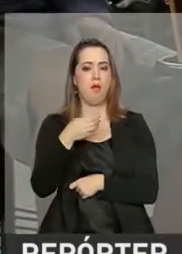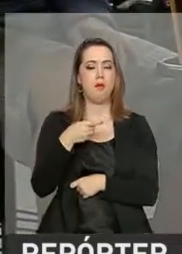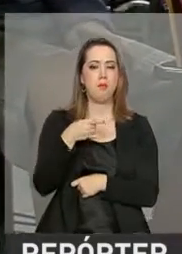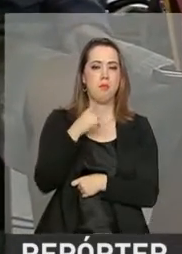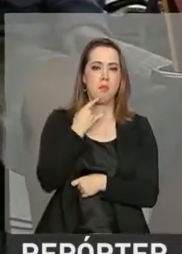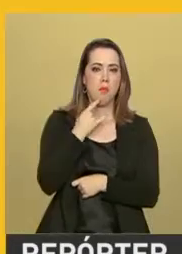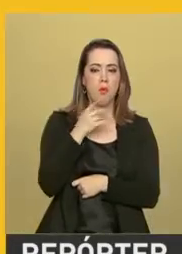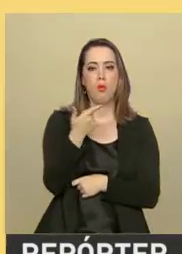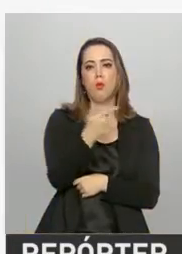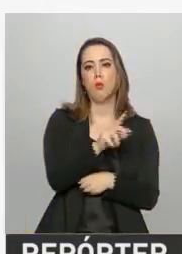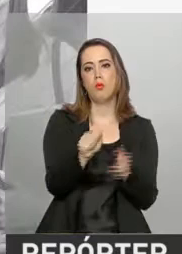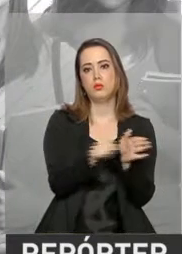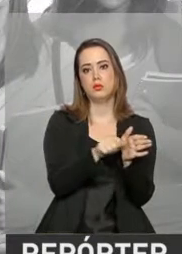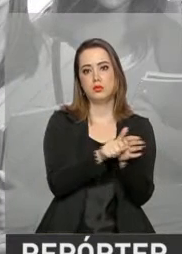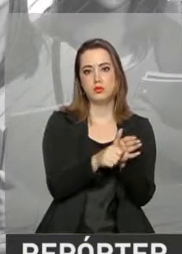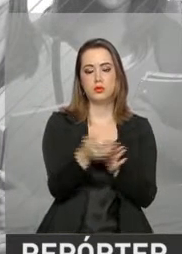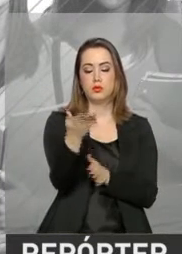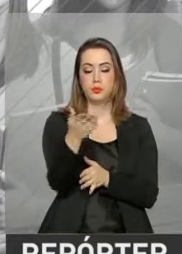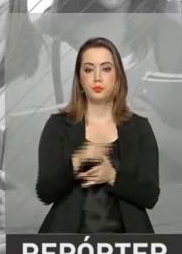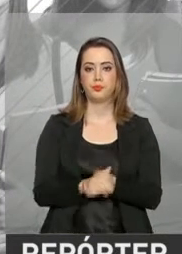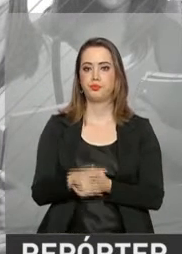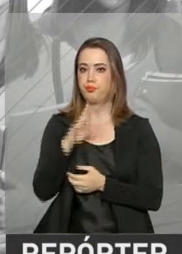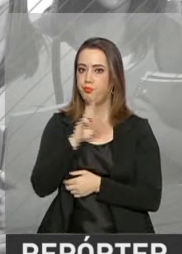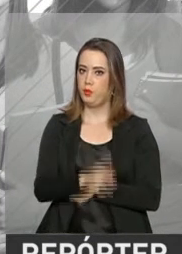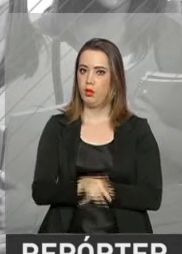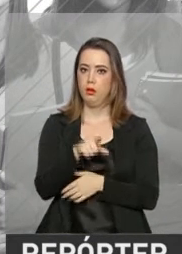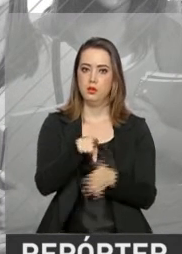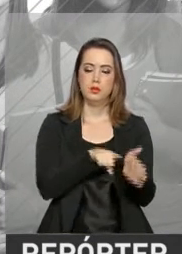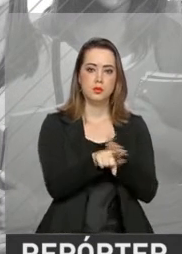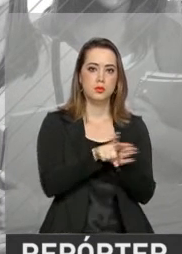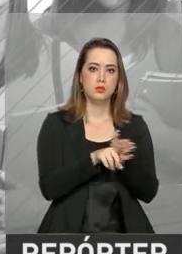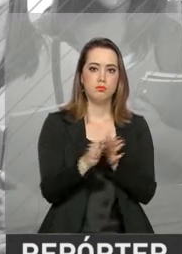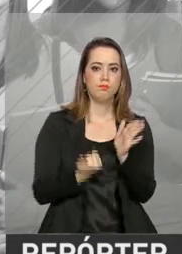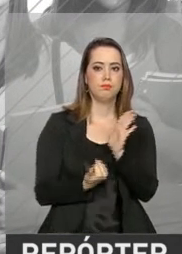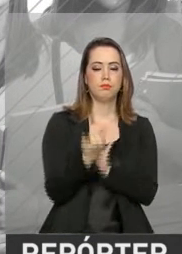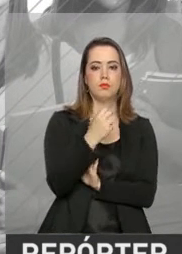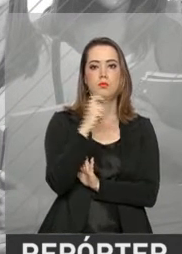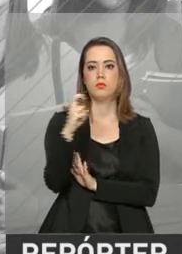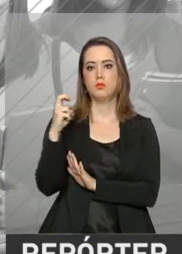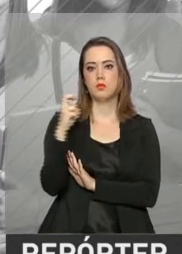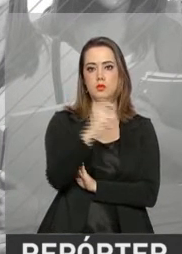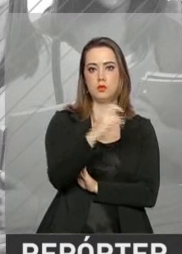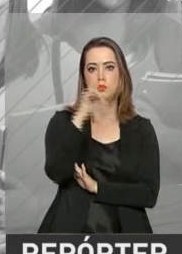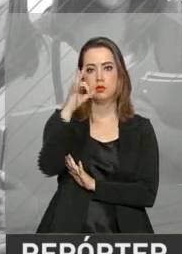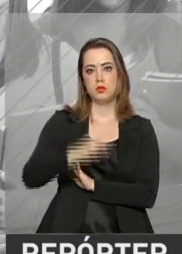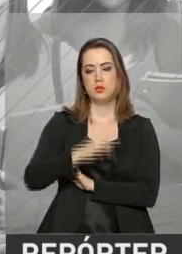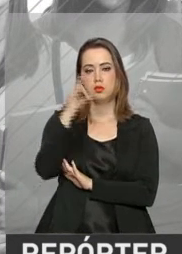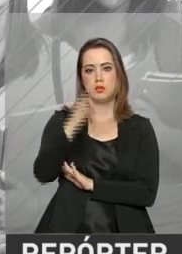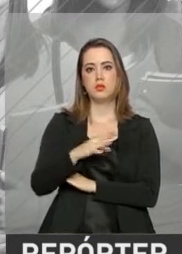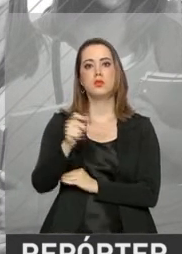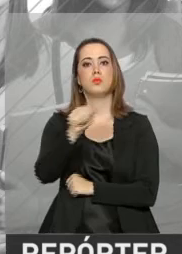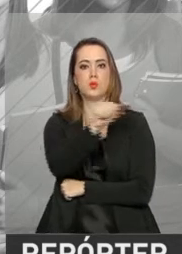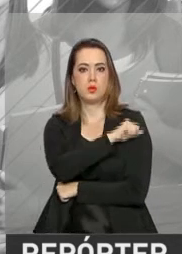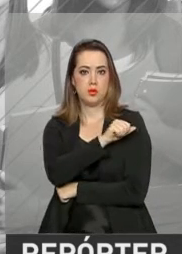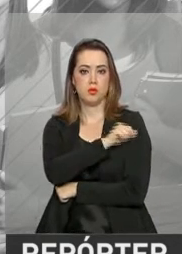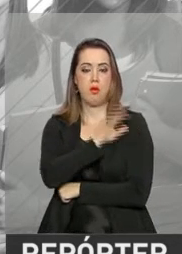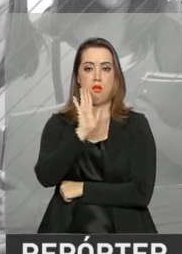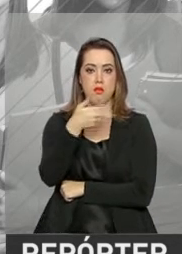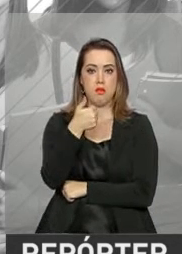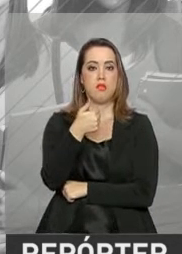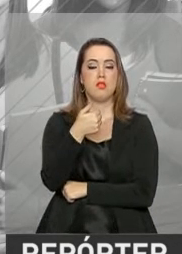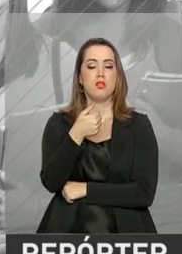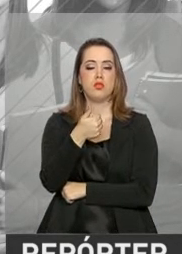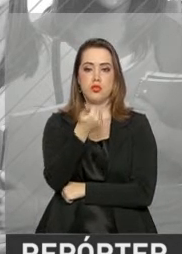aspectos de acordo com o resultado da pesquisa mais de 55 por cento dos estudantes já experimentaram bebida alcoólica